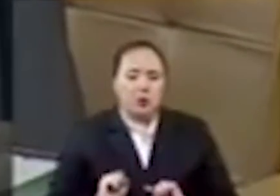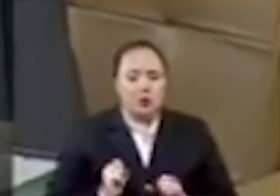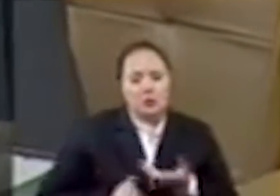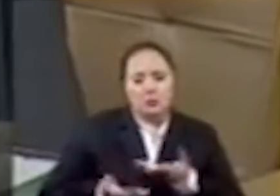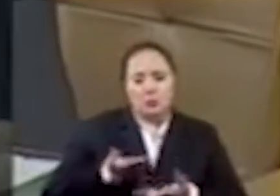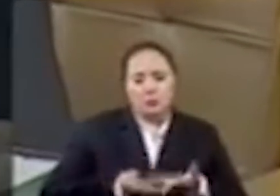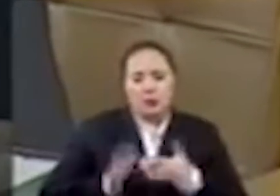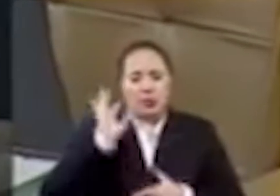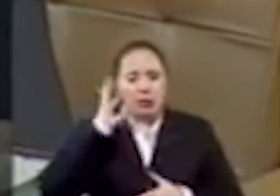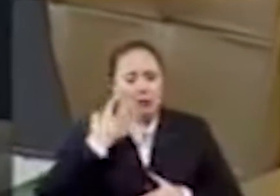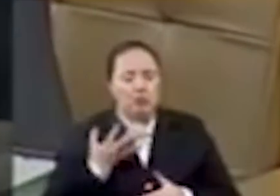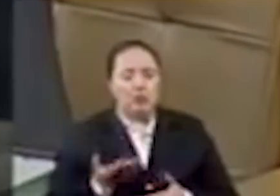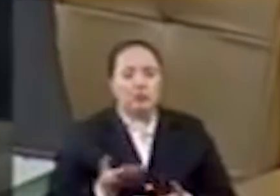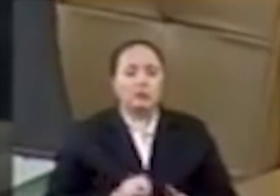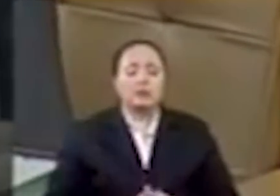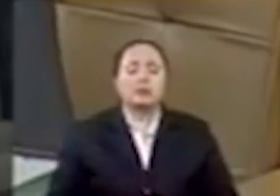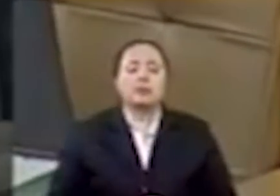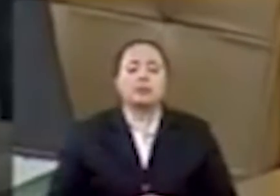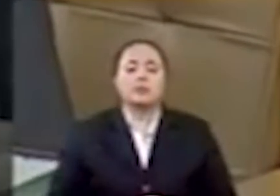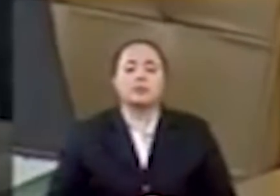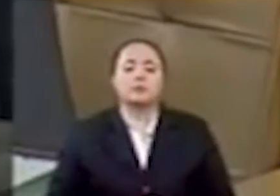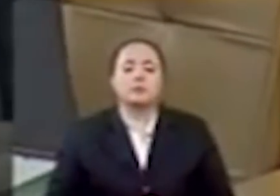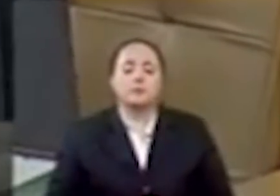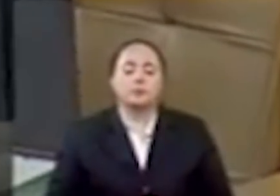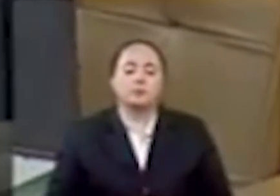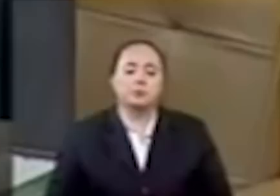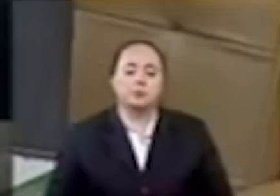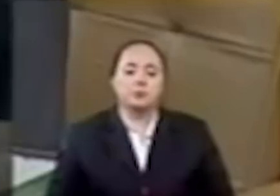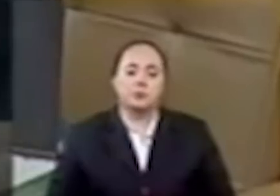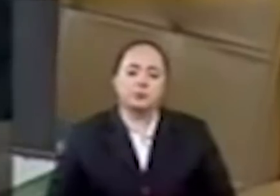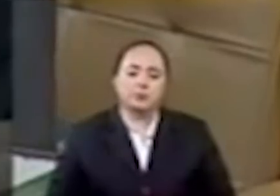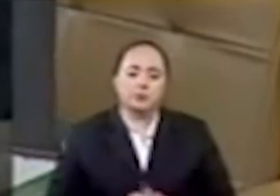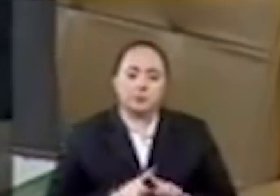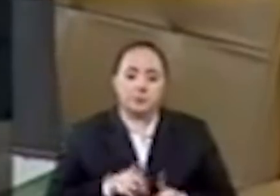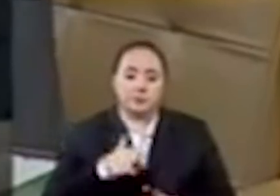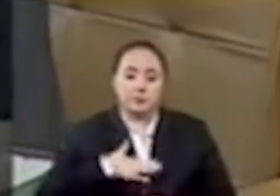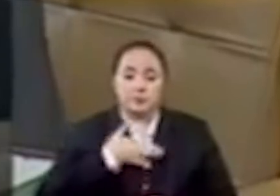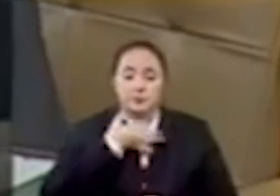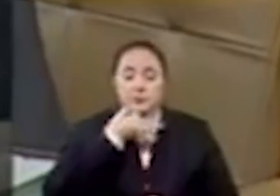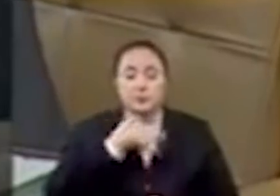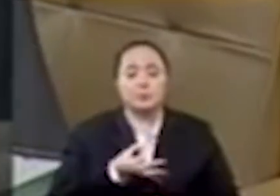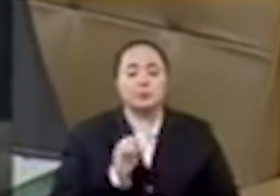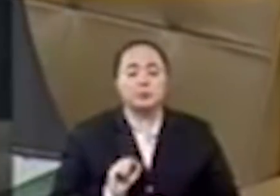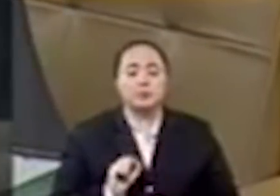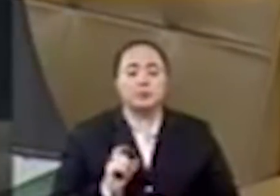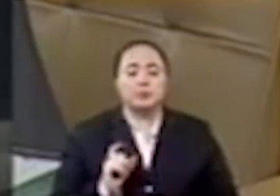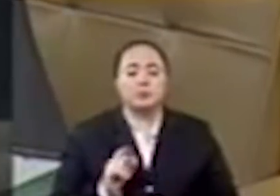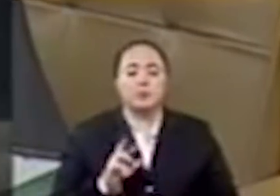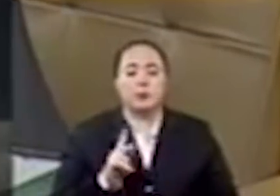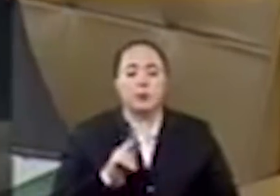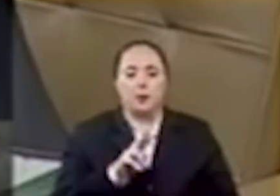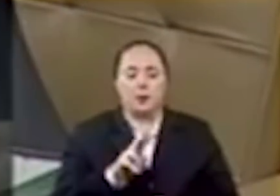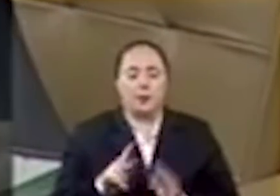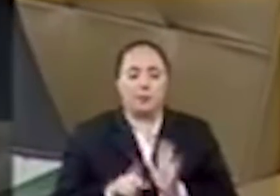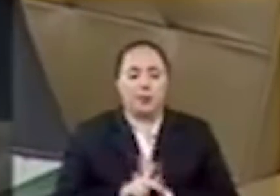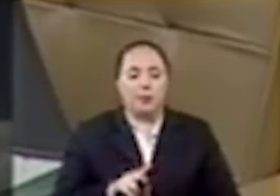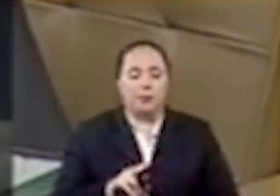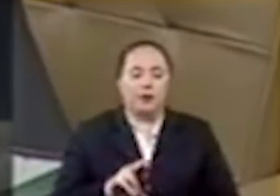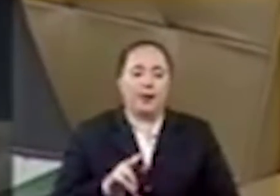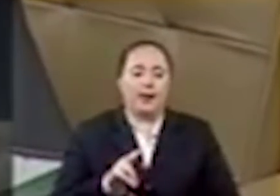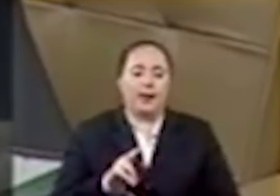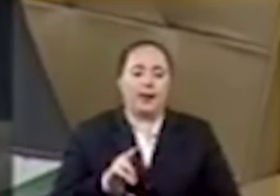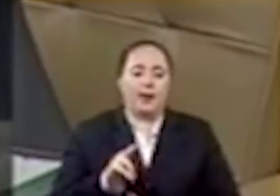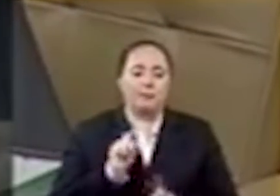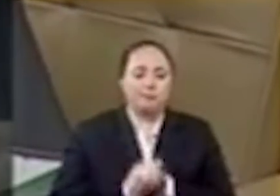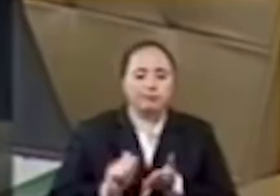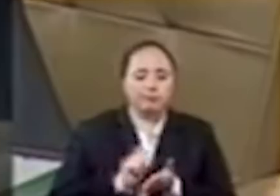sua liberdade decisória. Mais especificamente, na minha visão, a prerrogativa do Presidente da República em